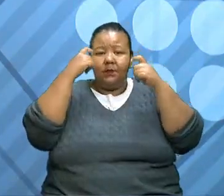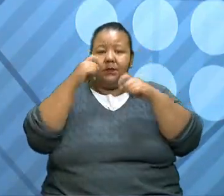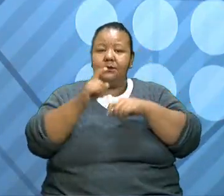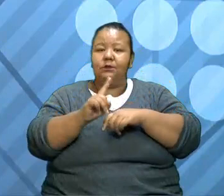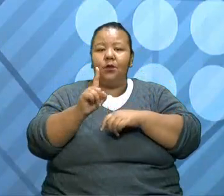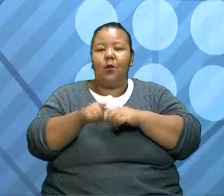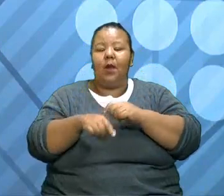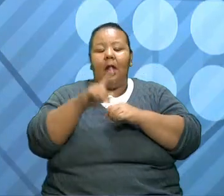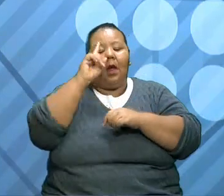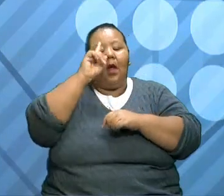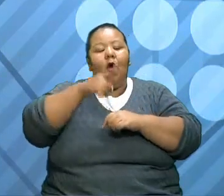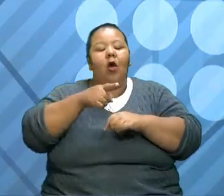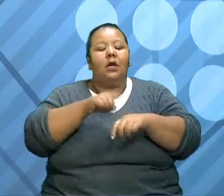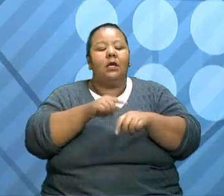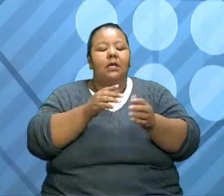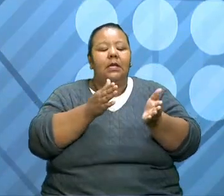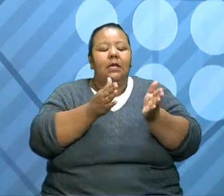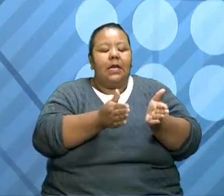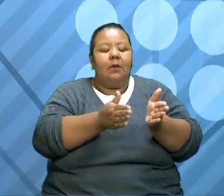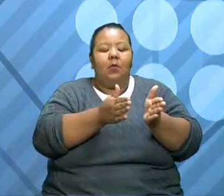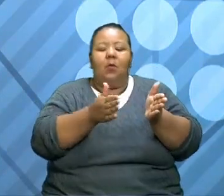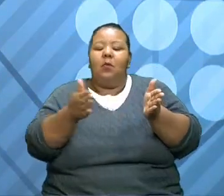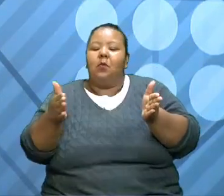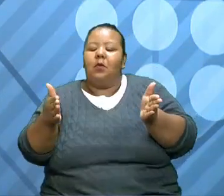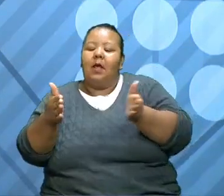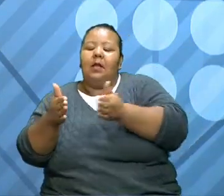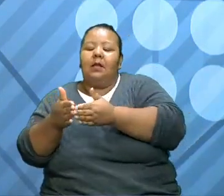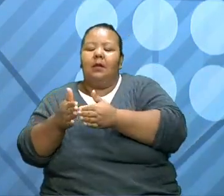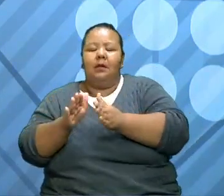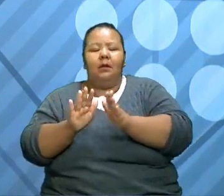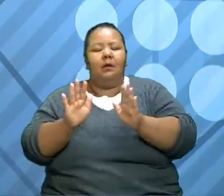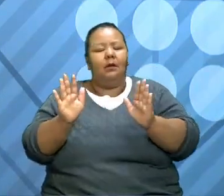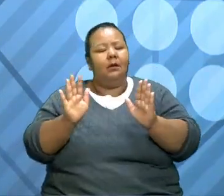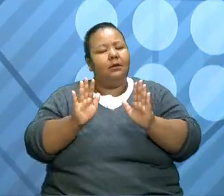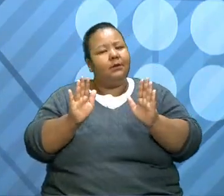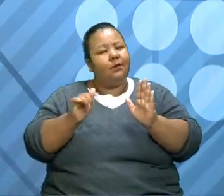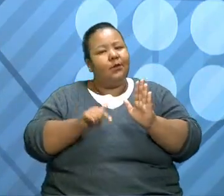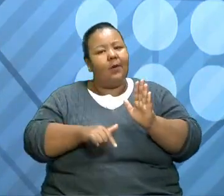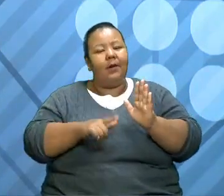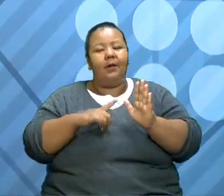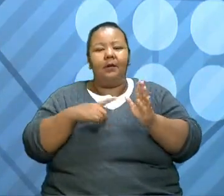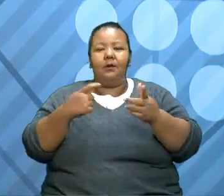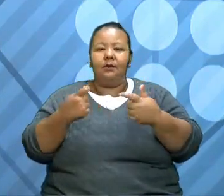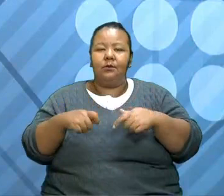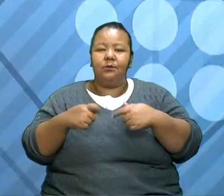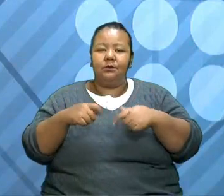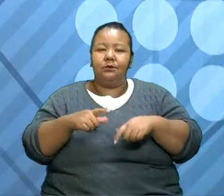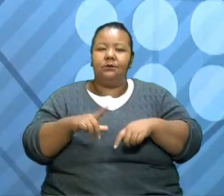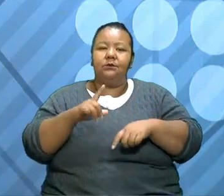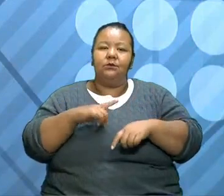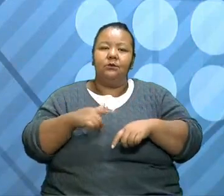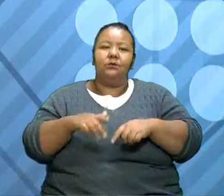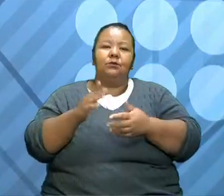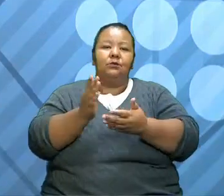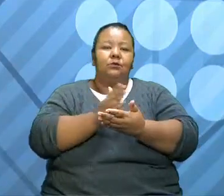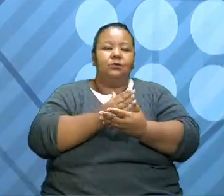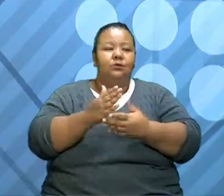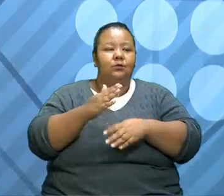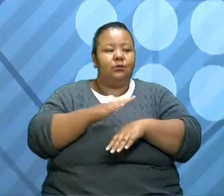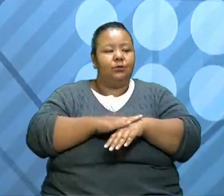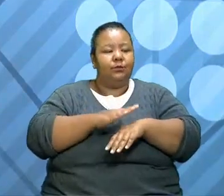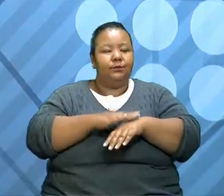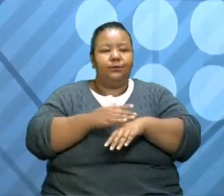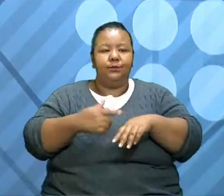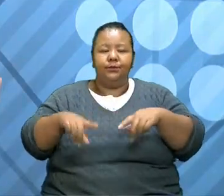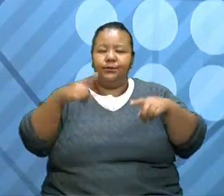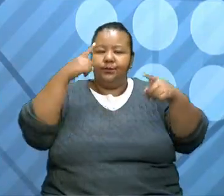uma determinação de horário, de um tempo definido, de começo ao fim. Eu tenho o quê? Eu tenho momentos de